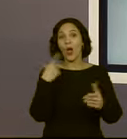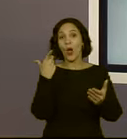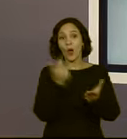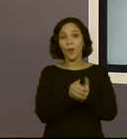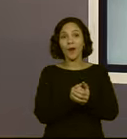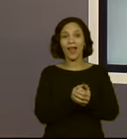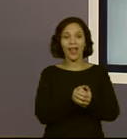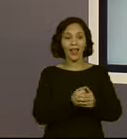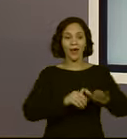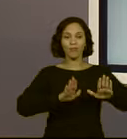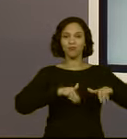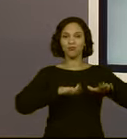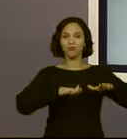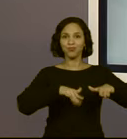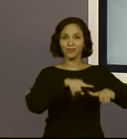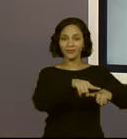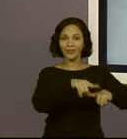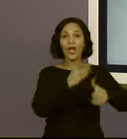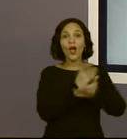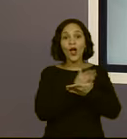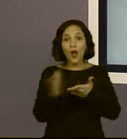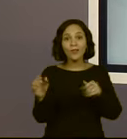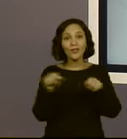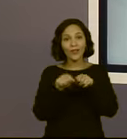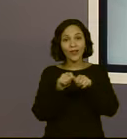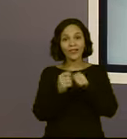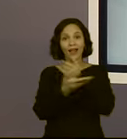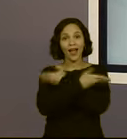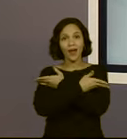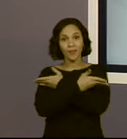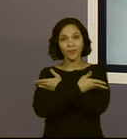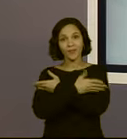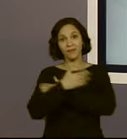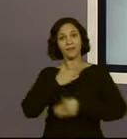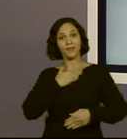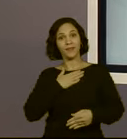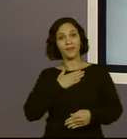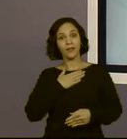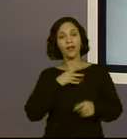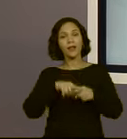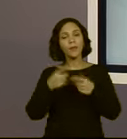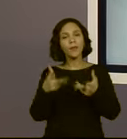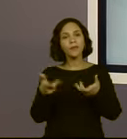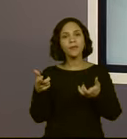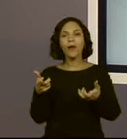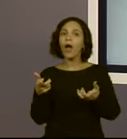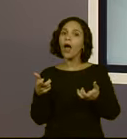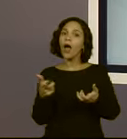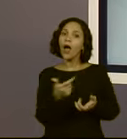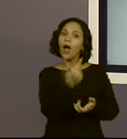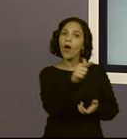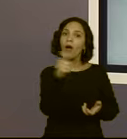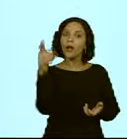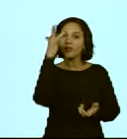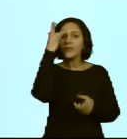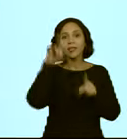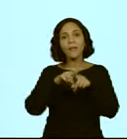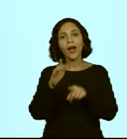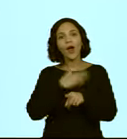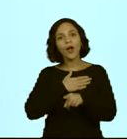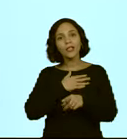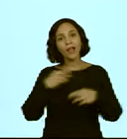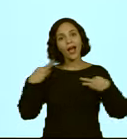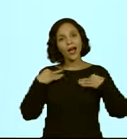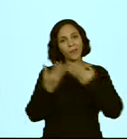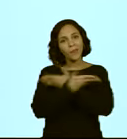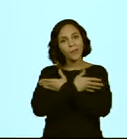uma máquina de costura começamos a costurar as camisas primeiro para mim e depois a gente percebeu que outras pessoas também gostavam